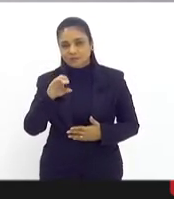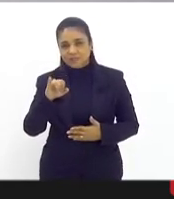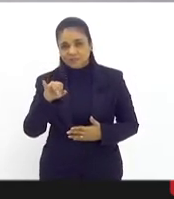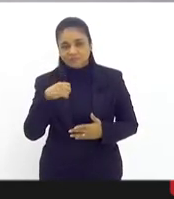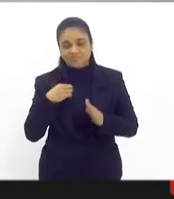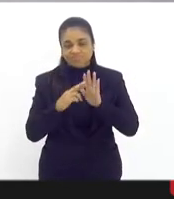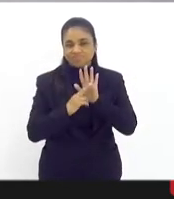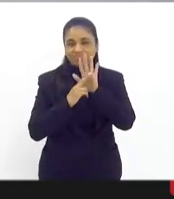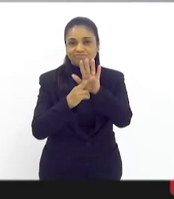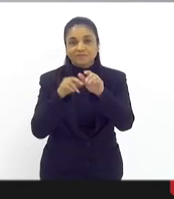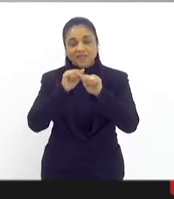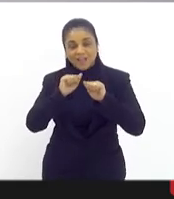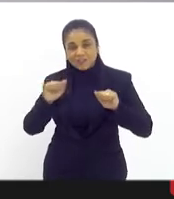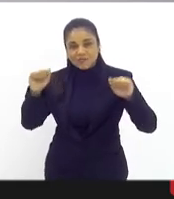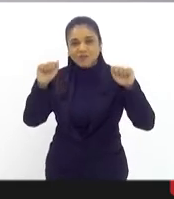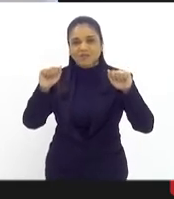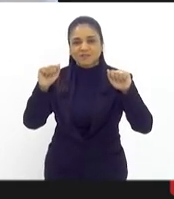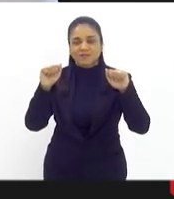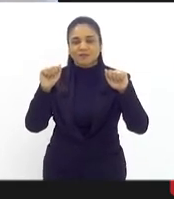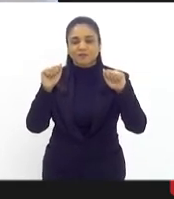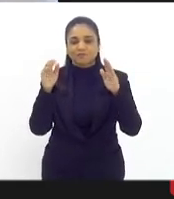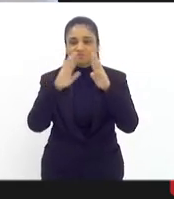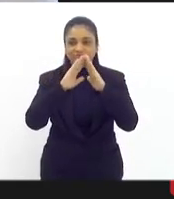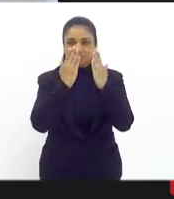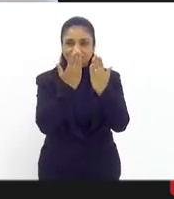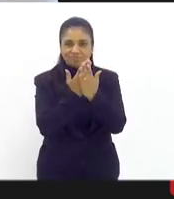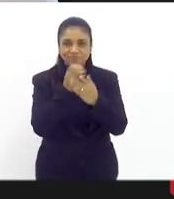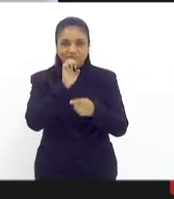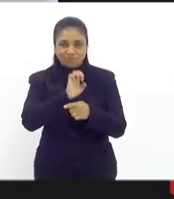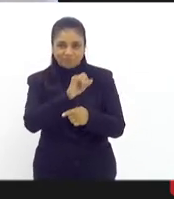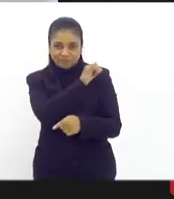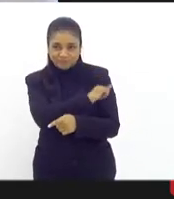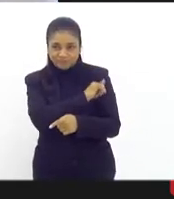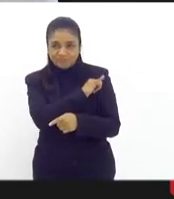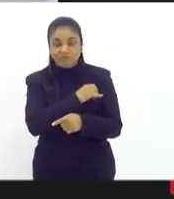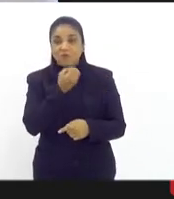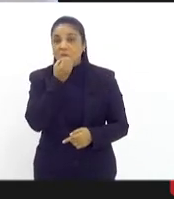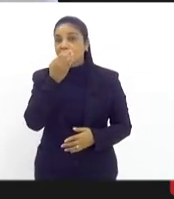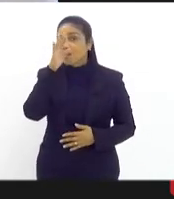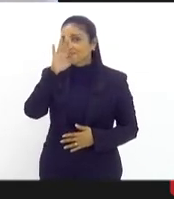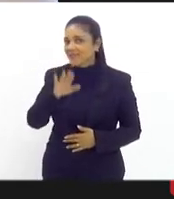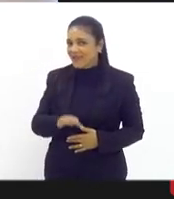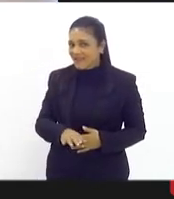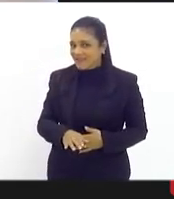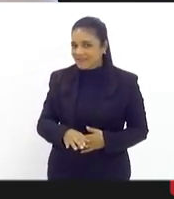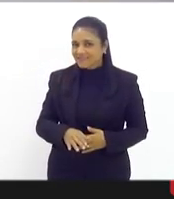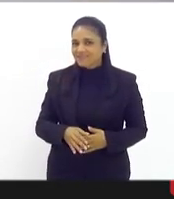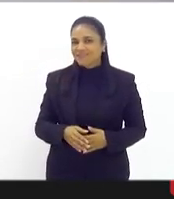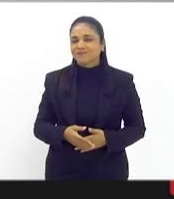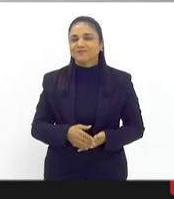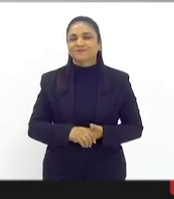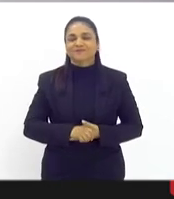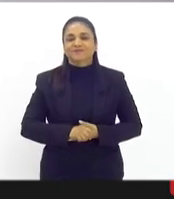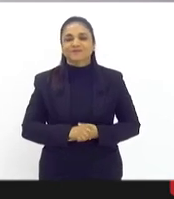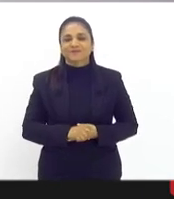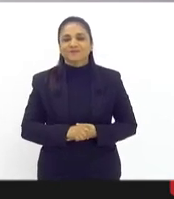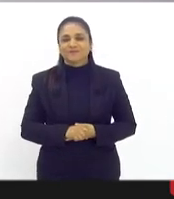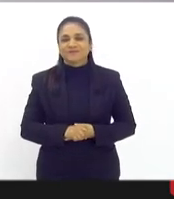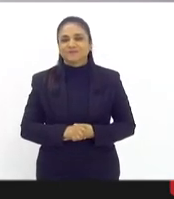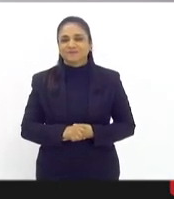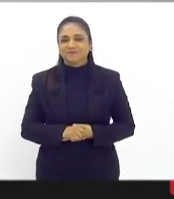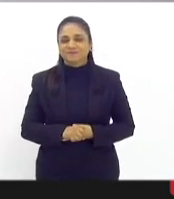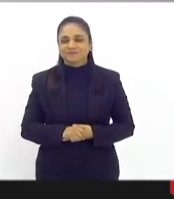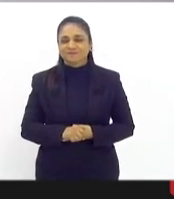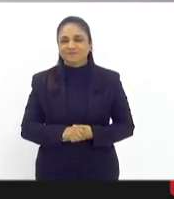Diretores de Escolas do Rio de Janeiro. Bruna, está aí? Estou aqui. Boa tarde. Boa tarde. Boa tarde.